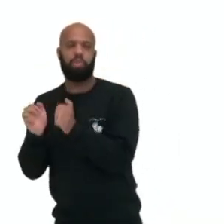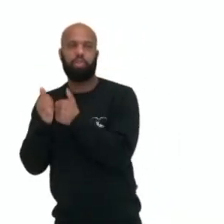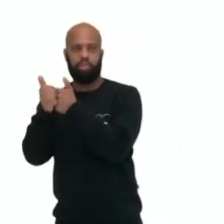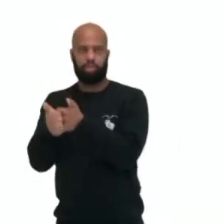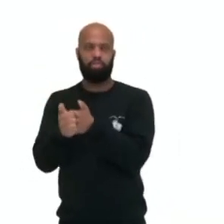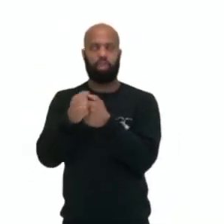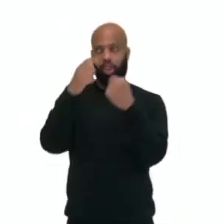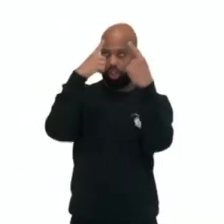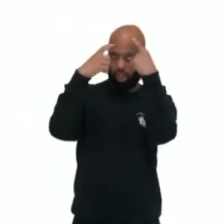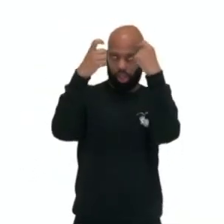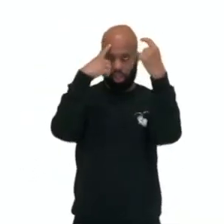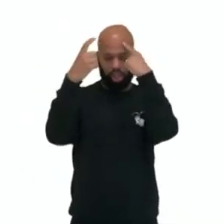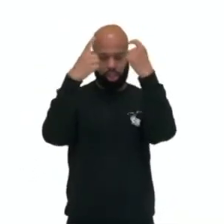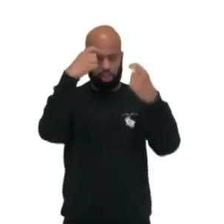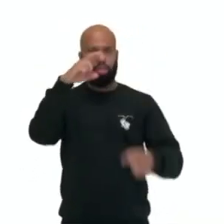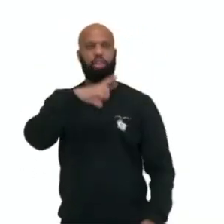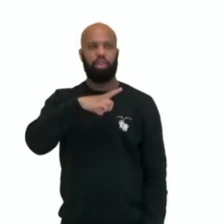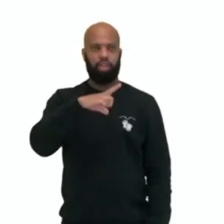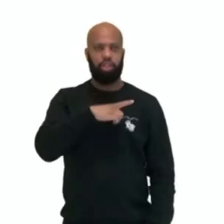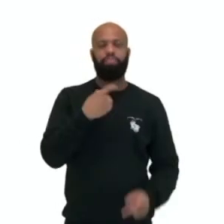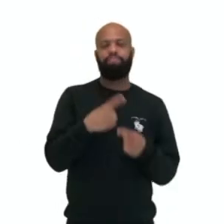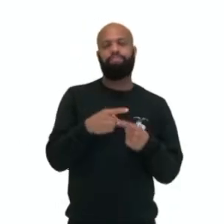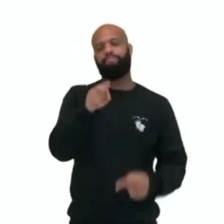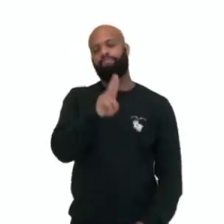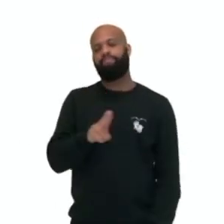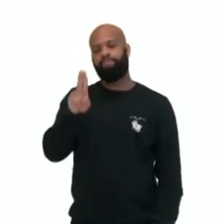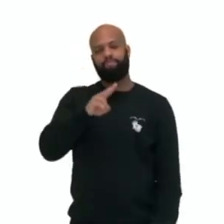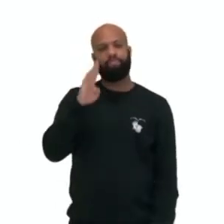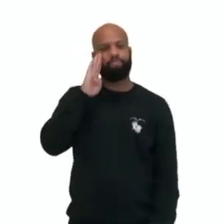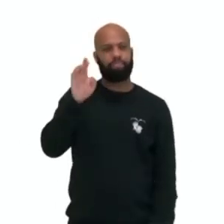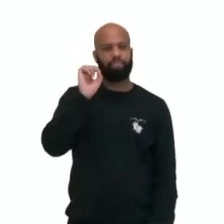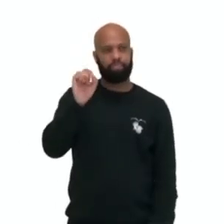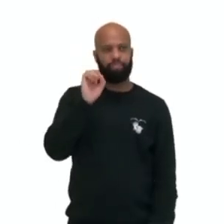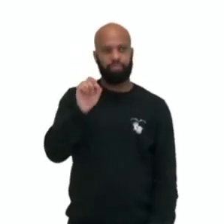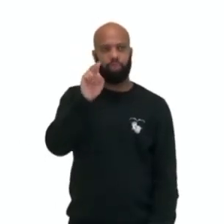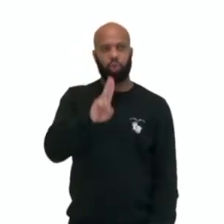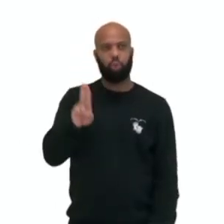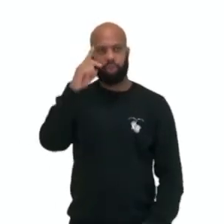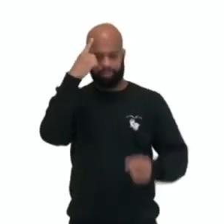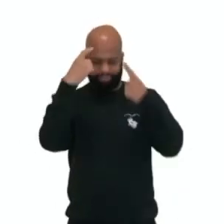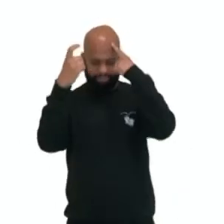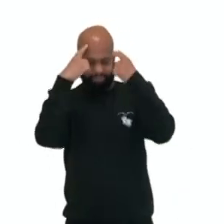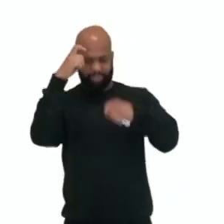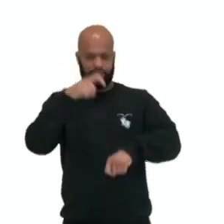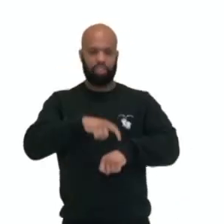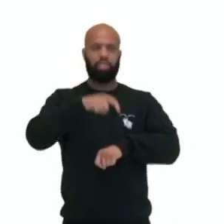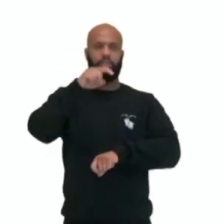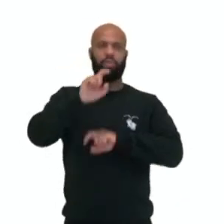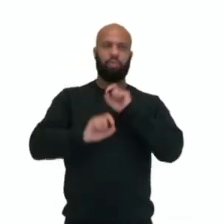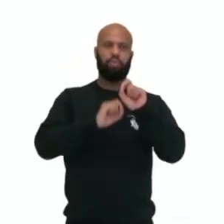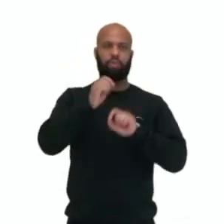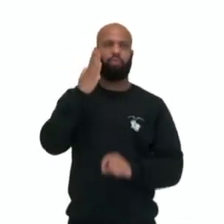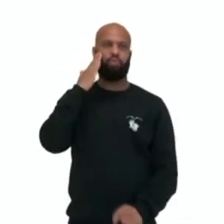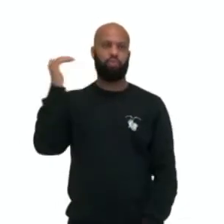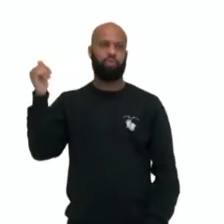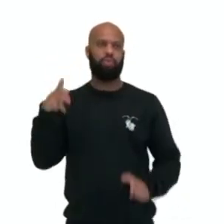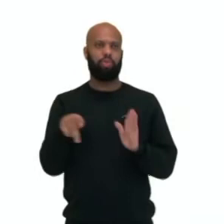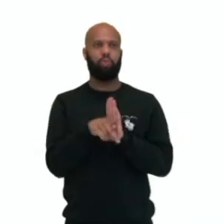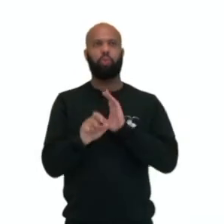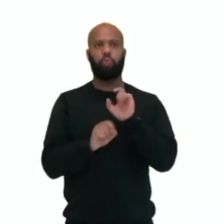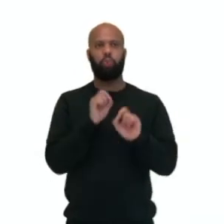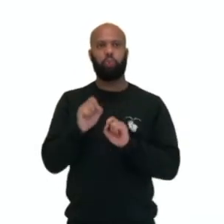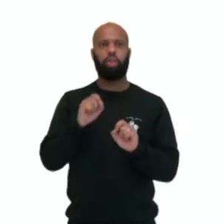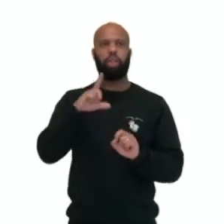do que no princípio, tá? Eles utilizam principalmente do improviso, aquilo que ficou conhecido como